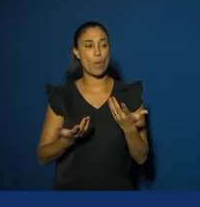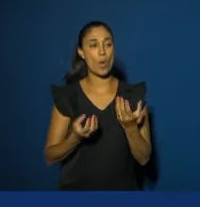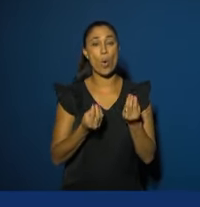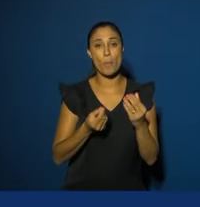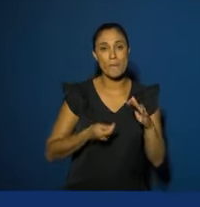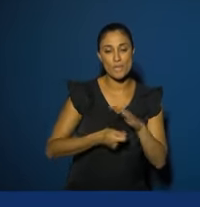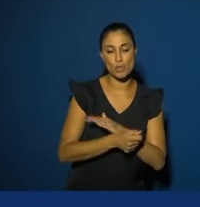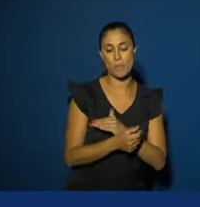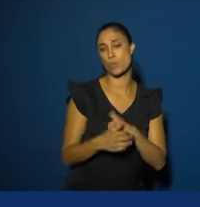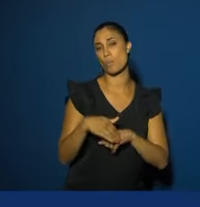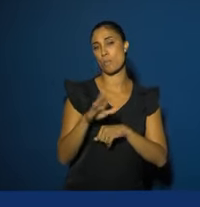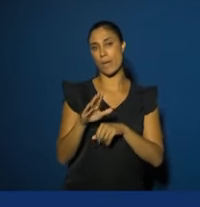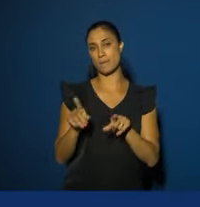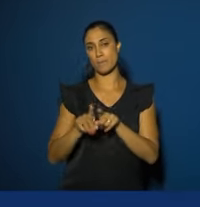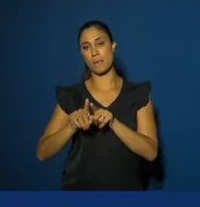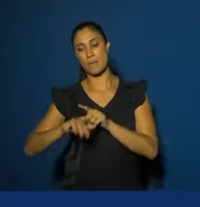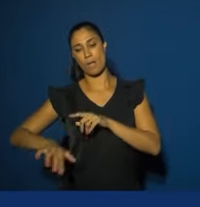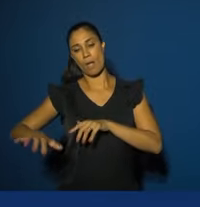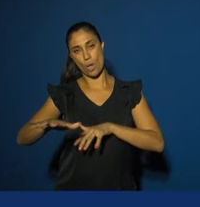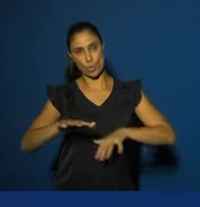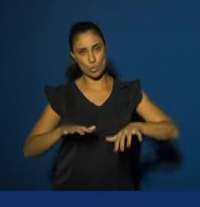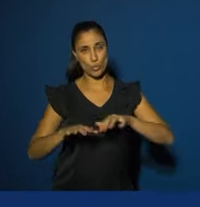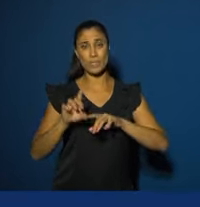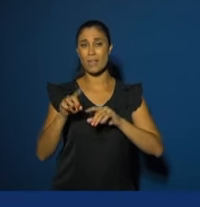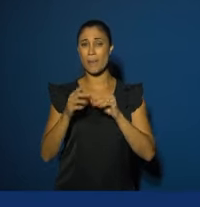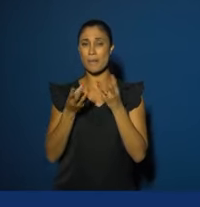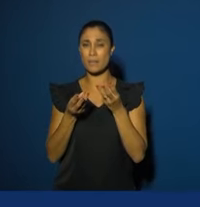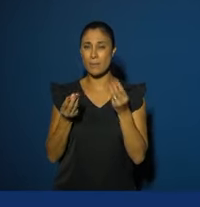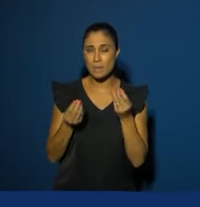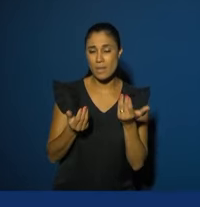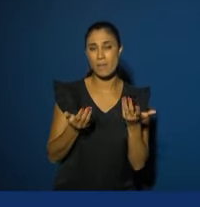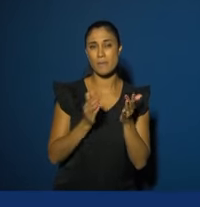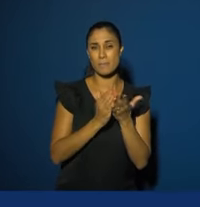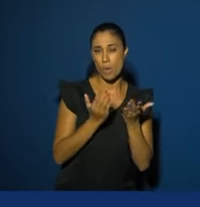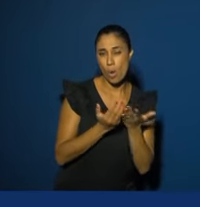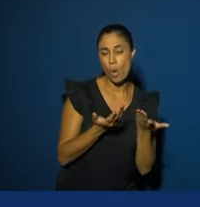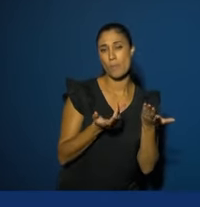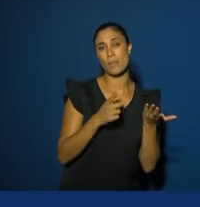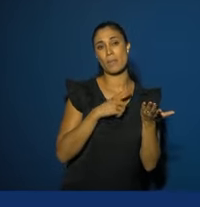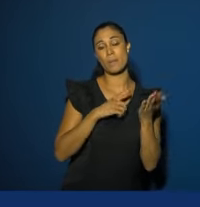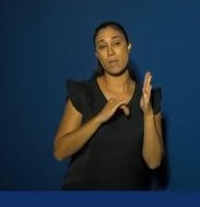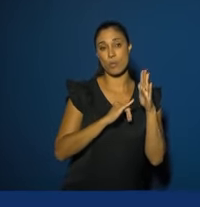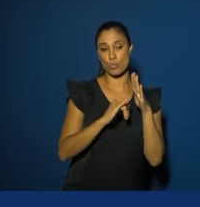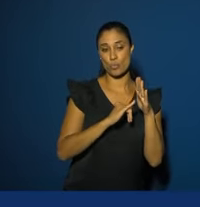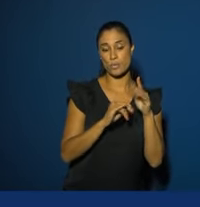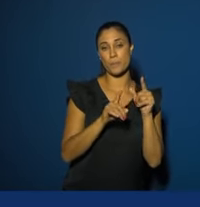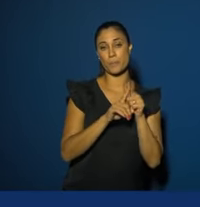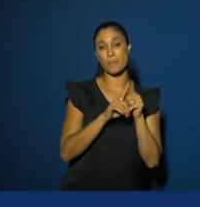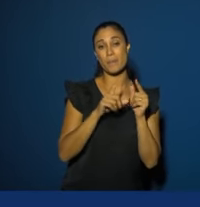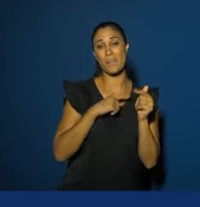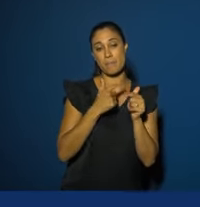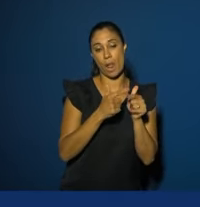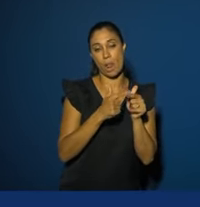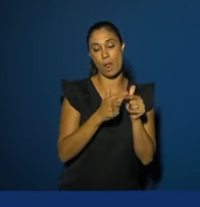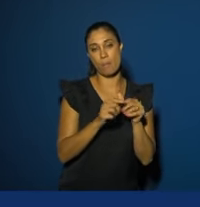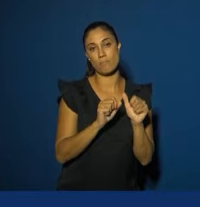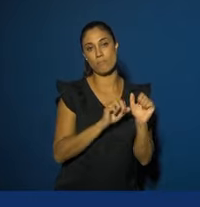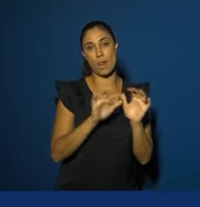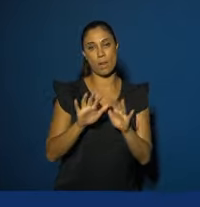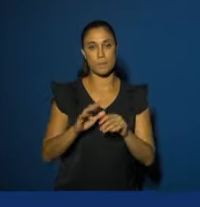investimento pras regiões que justamente né são mais sensíveis eh institucionalmente e demandam mais